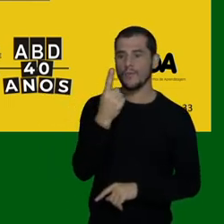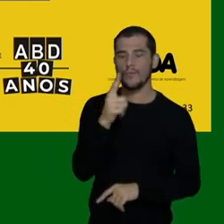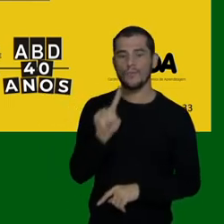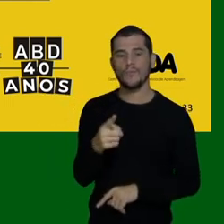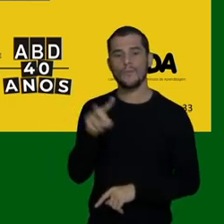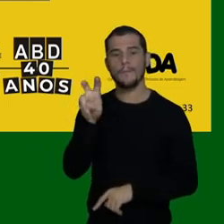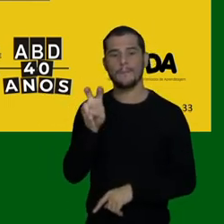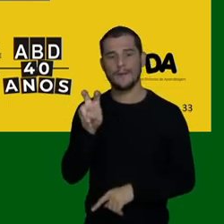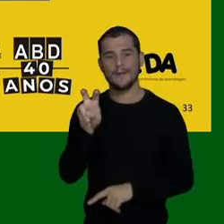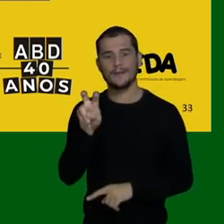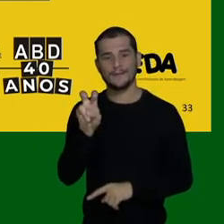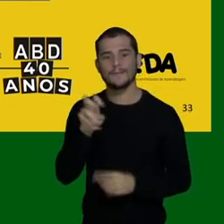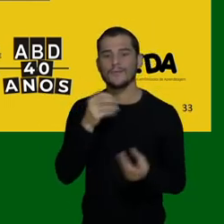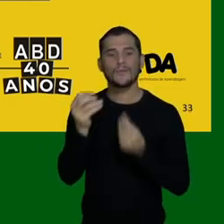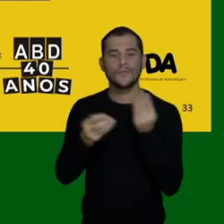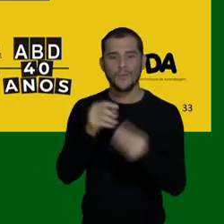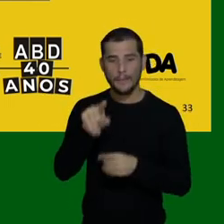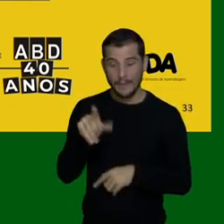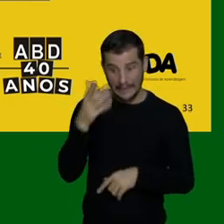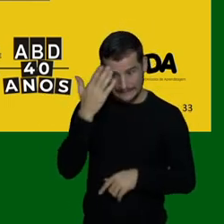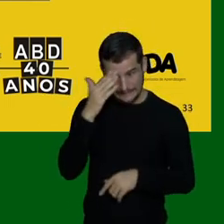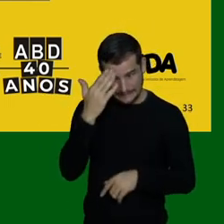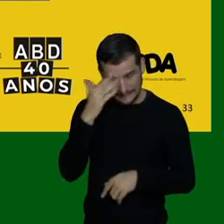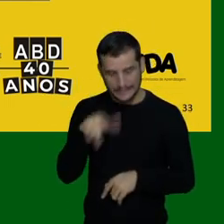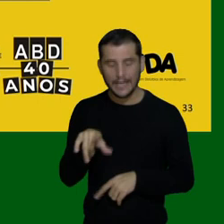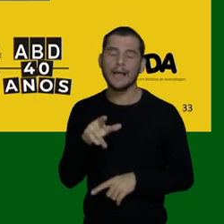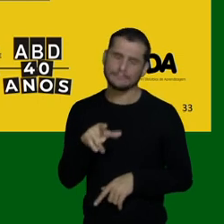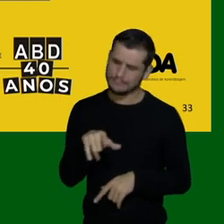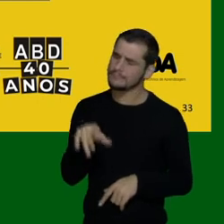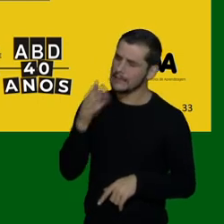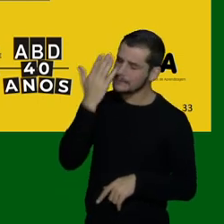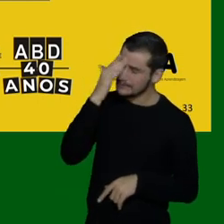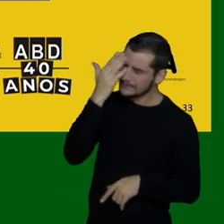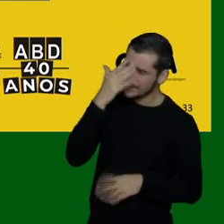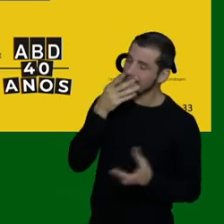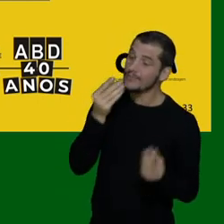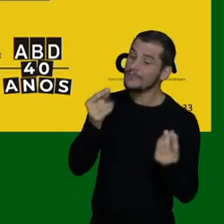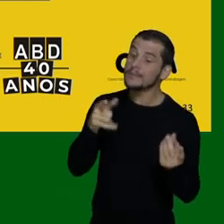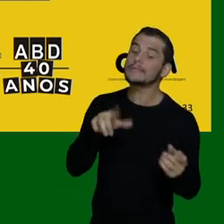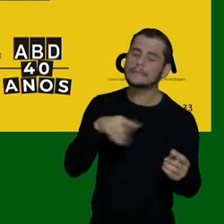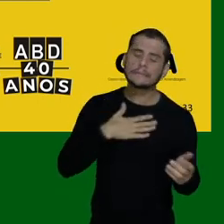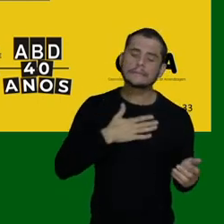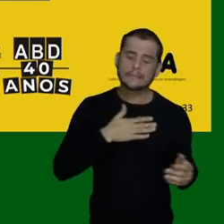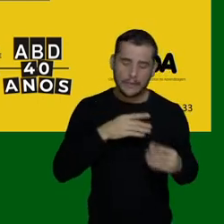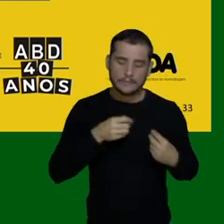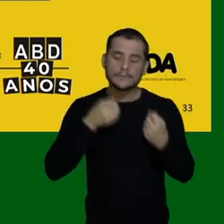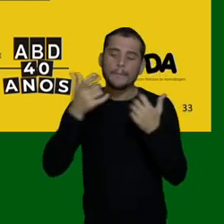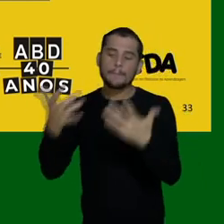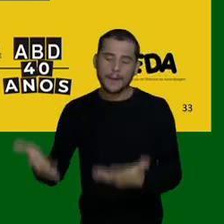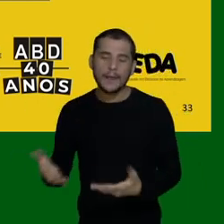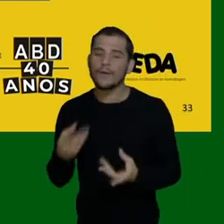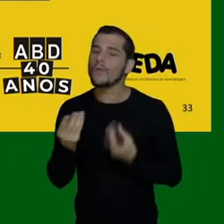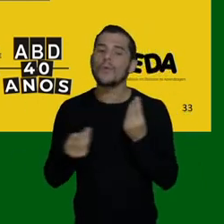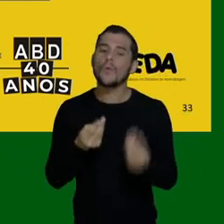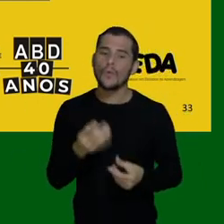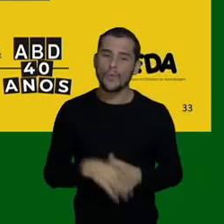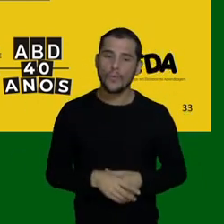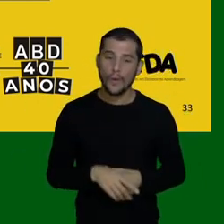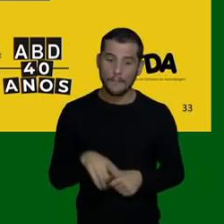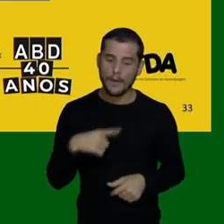falou estudei você entendeu ele falou entendi ele falou então me explica aí foi fazendo as perguntas de